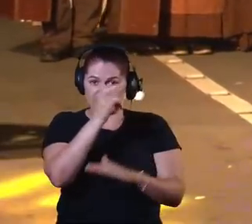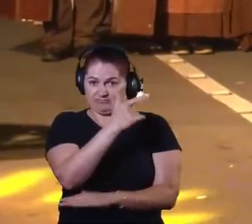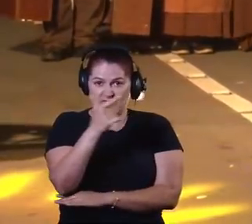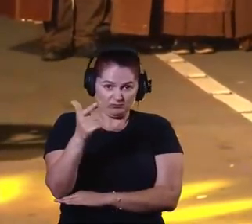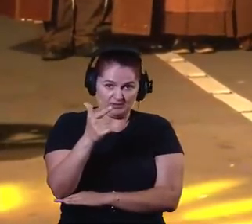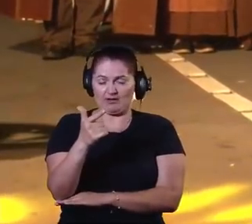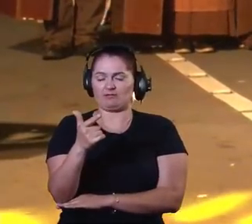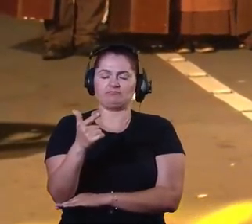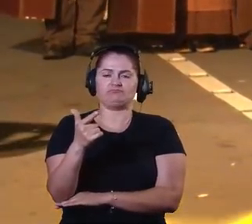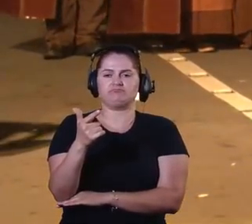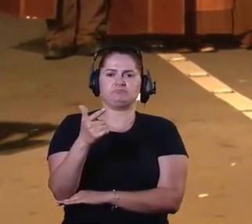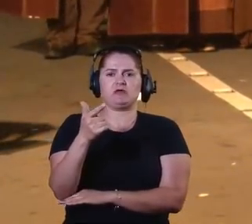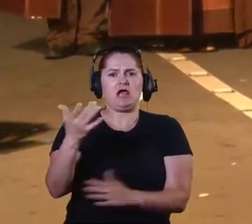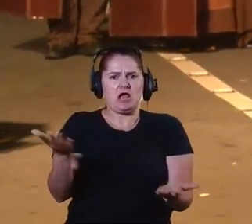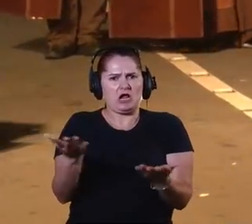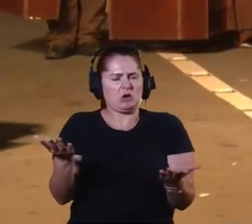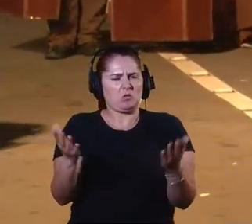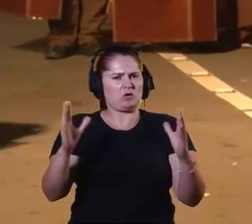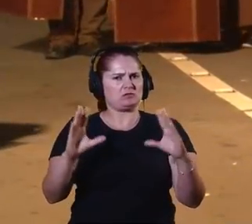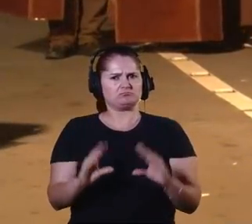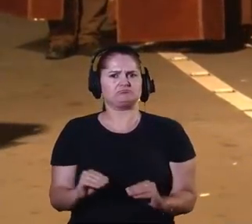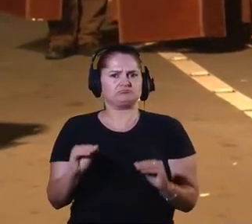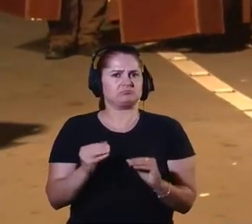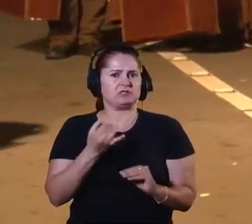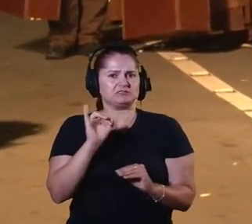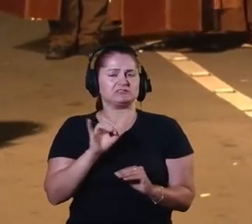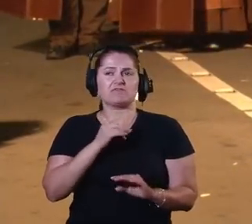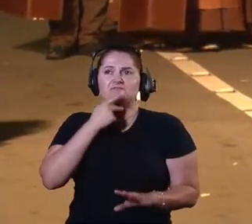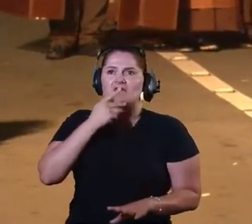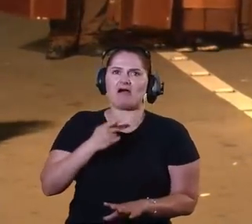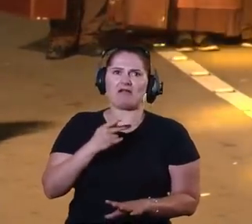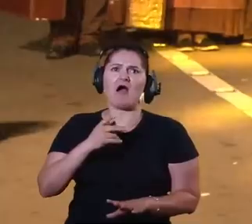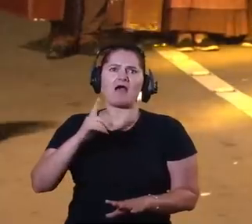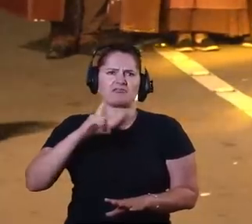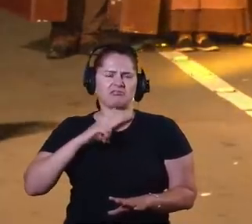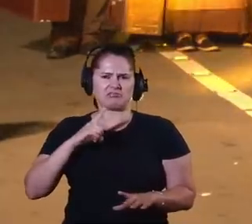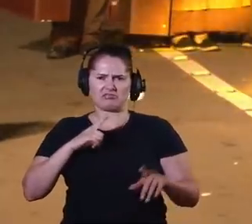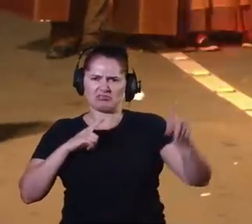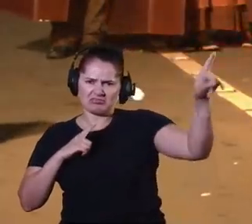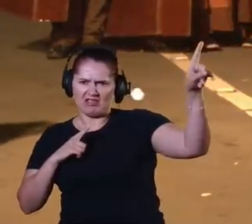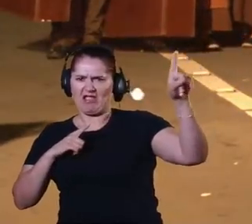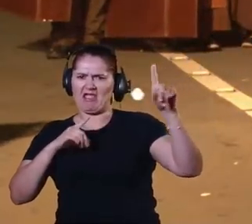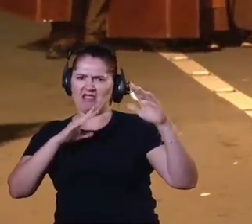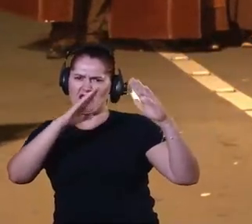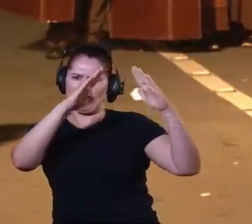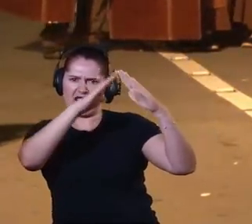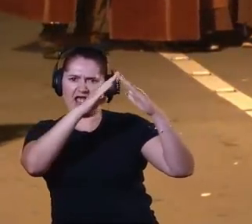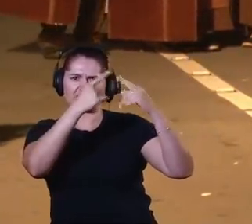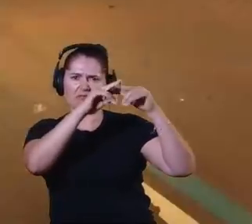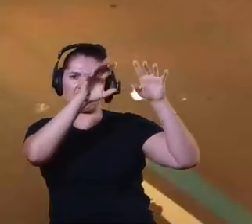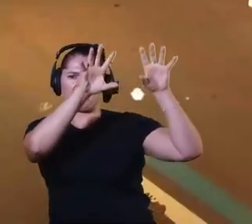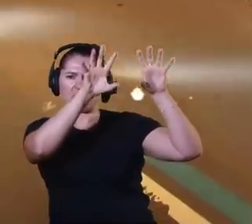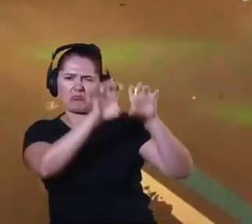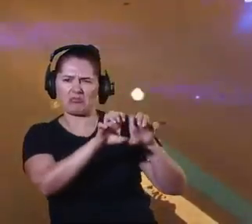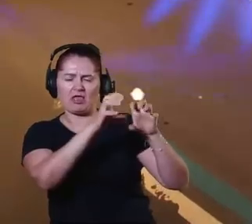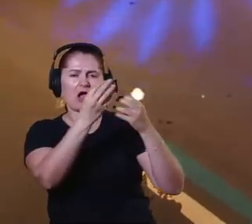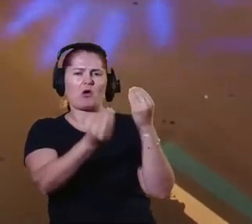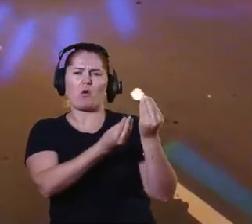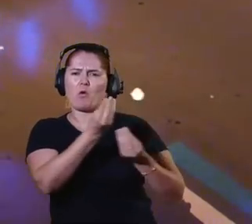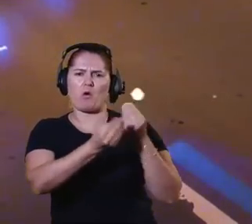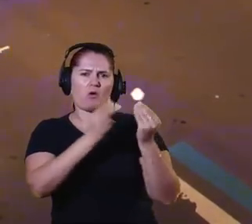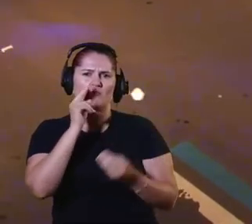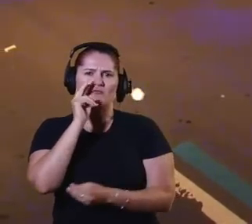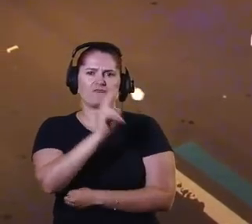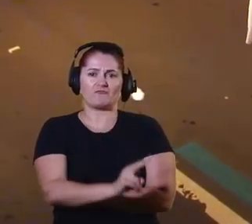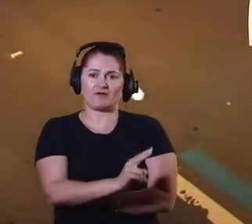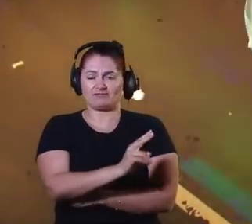pudesse se visualizar, mas se apenas alguém dissesse, aqui nessa escuridão que ninguém vê, existe um relógio e